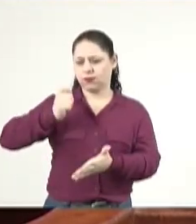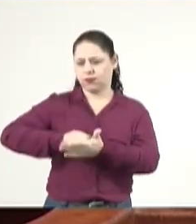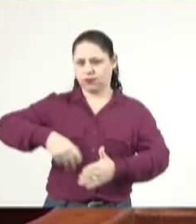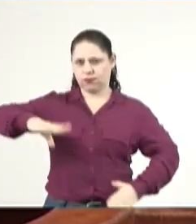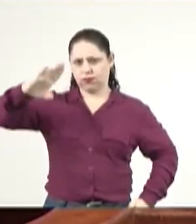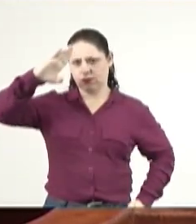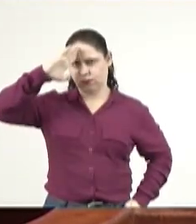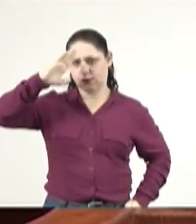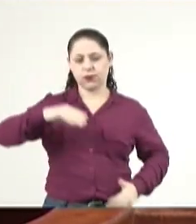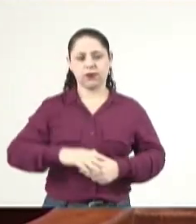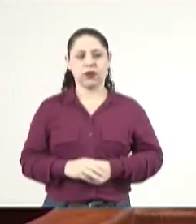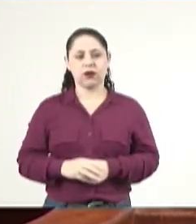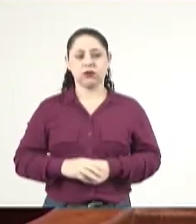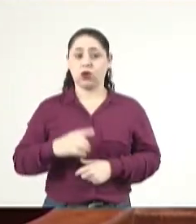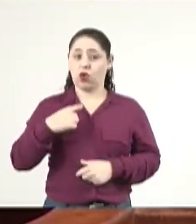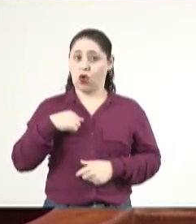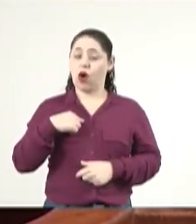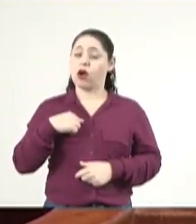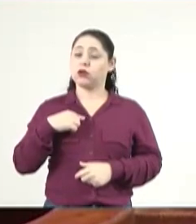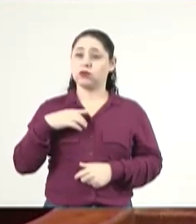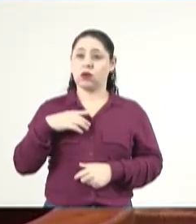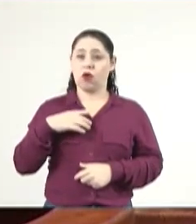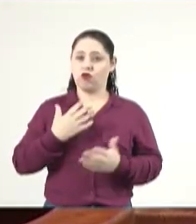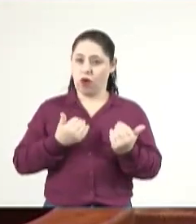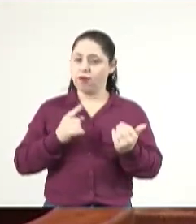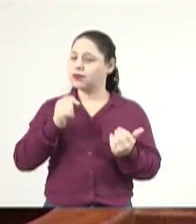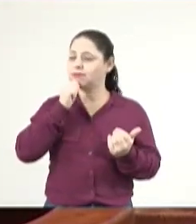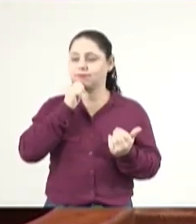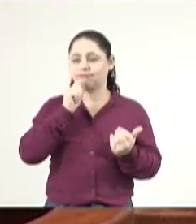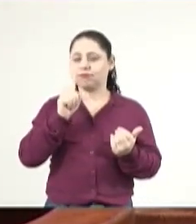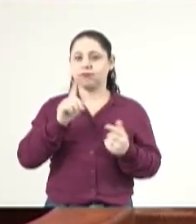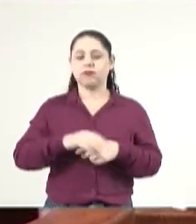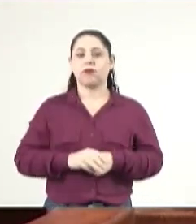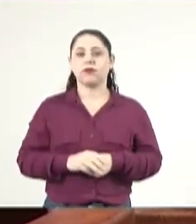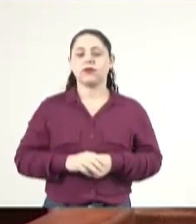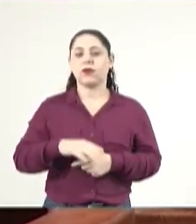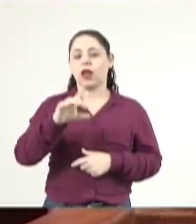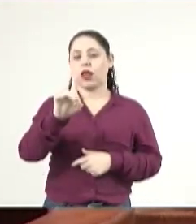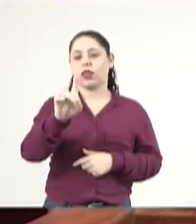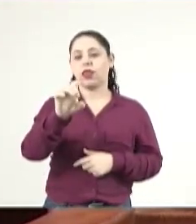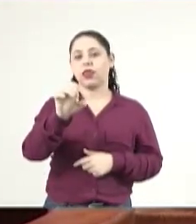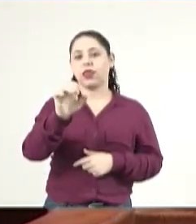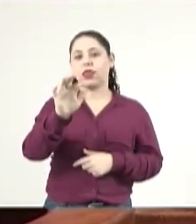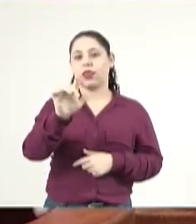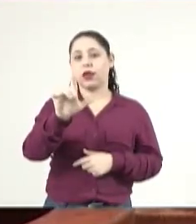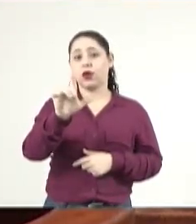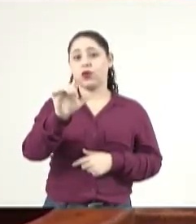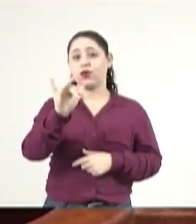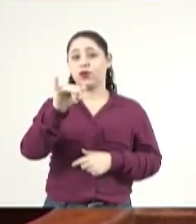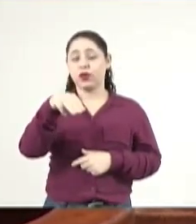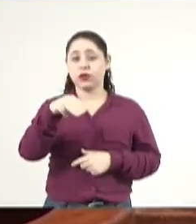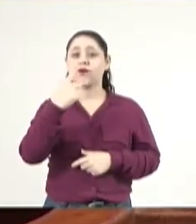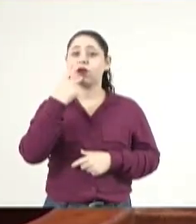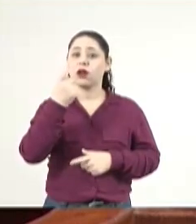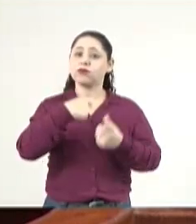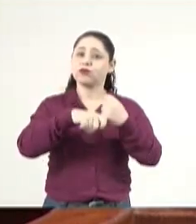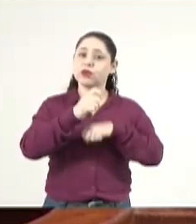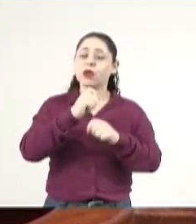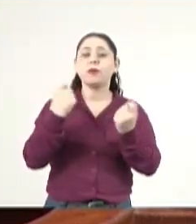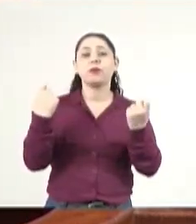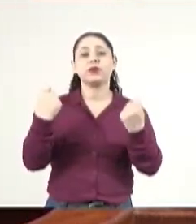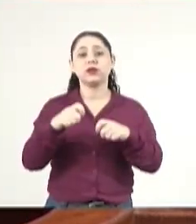preservação chegava até a mata ciliar, nem ela foi respeitada. Porque naquela época não se tinha essa consciência